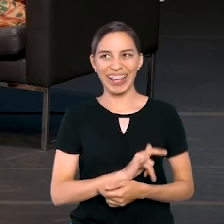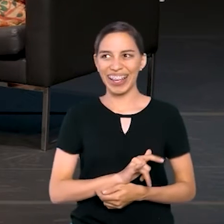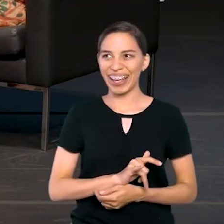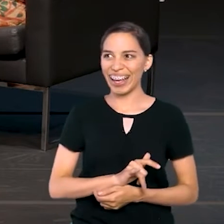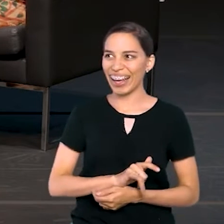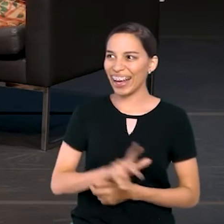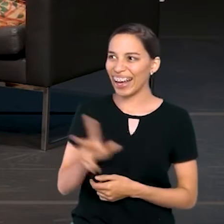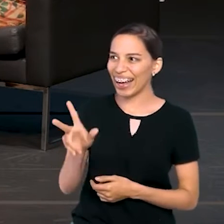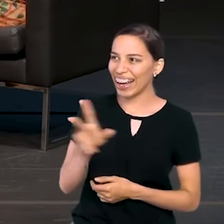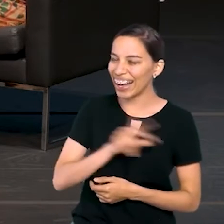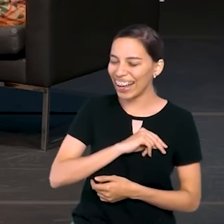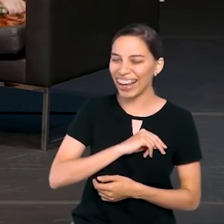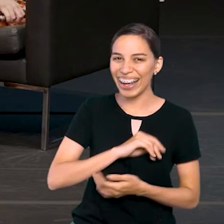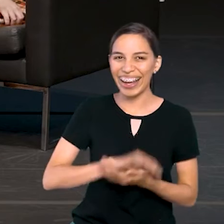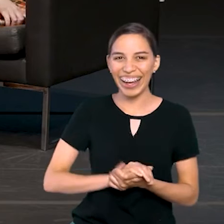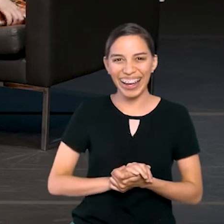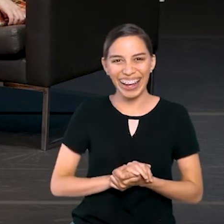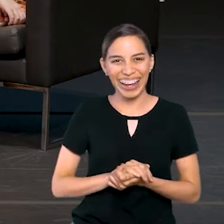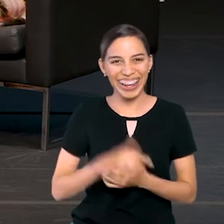Melissa.